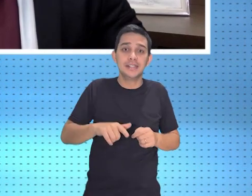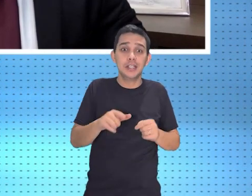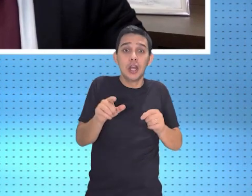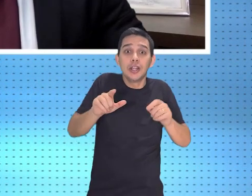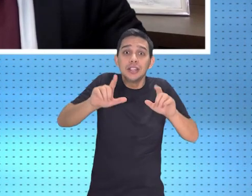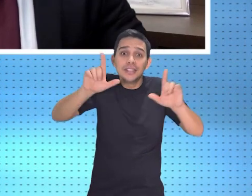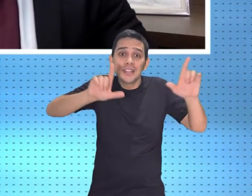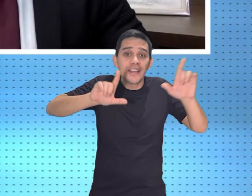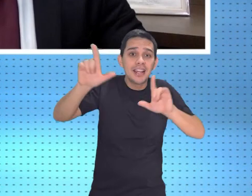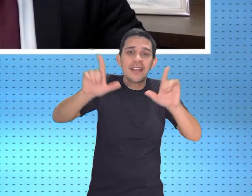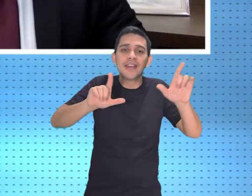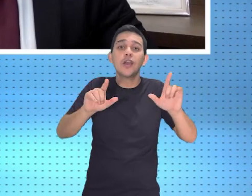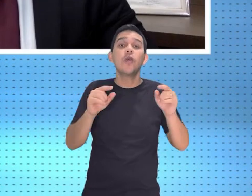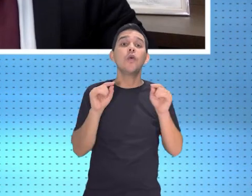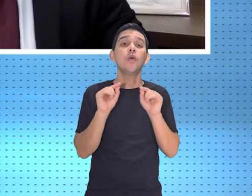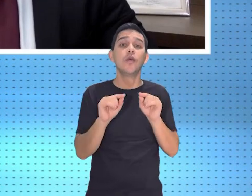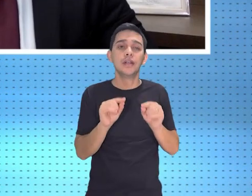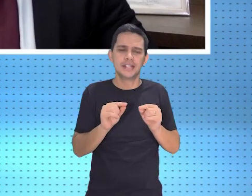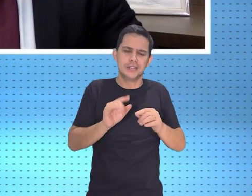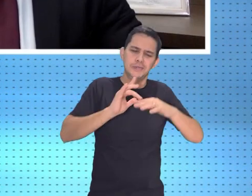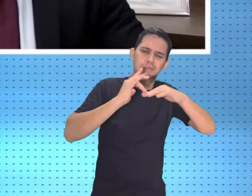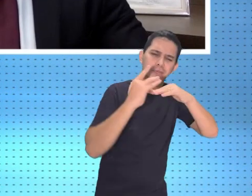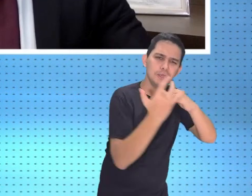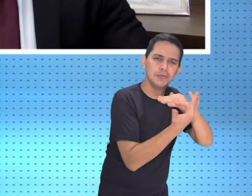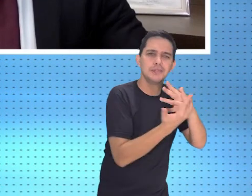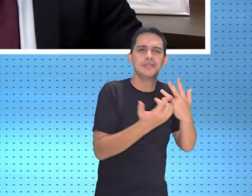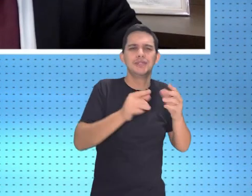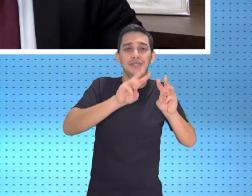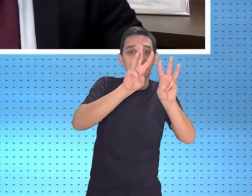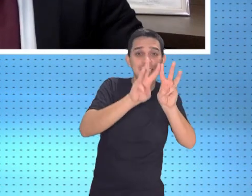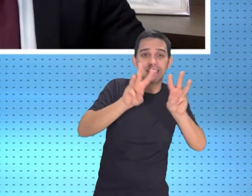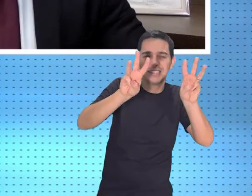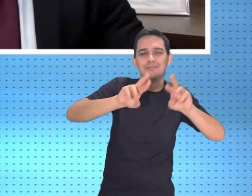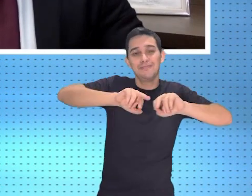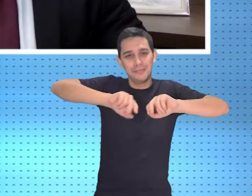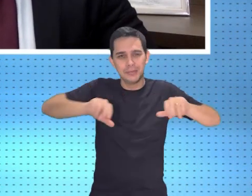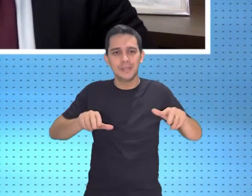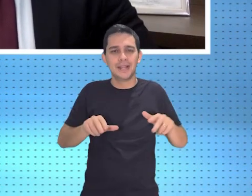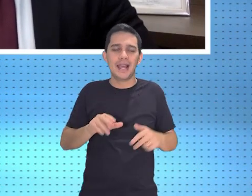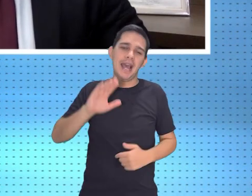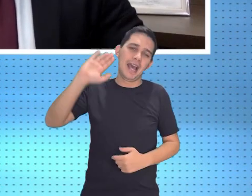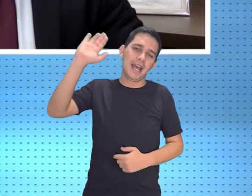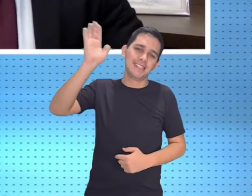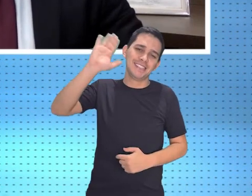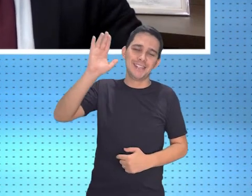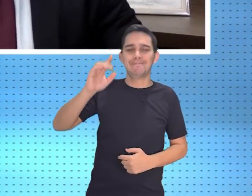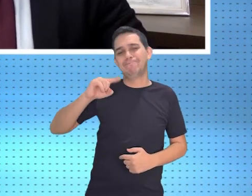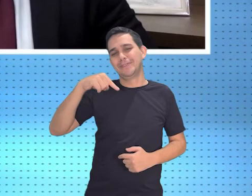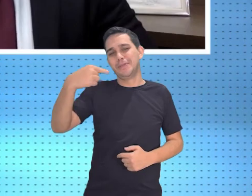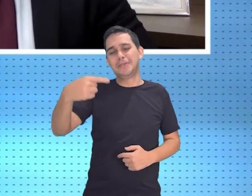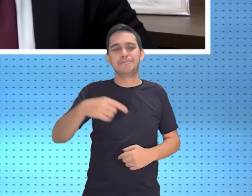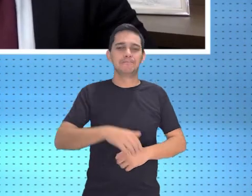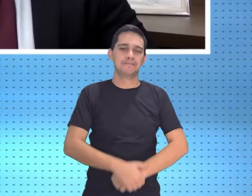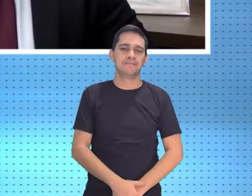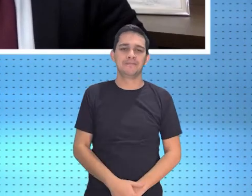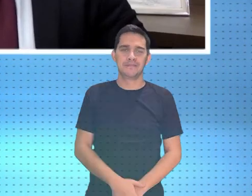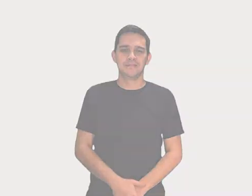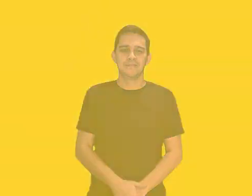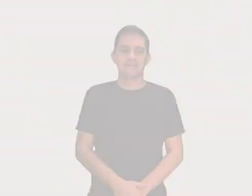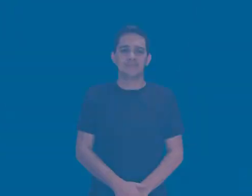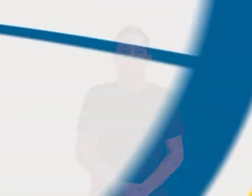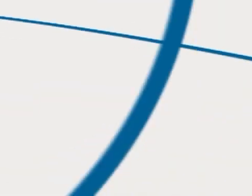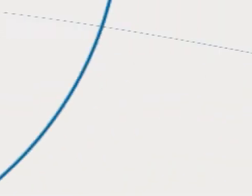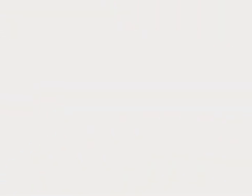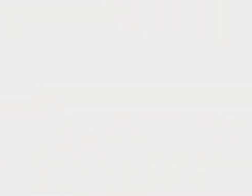mais notícias da Justiça do Trabalho em Goiás pelas redes sociais, pelo portal, pela Rádio Web. Até a próxima semana.